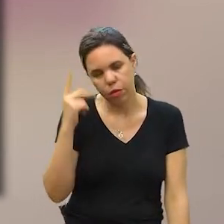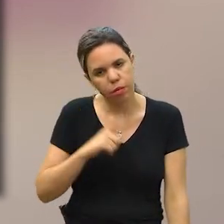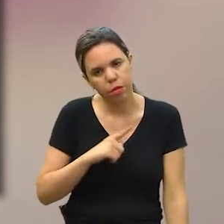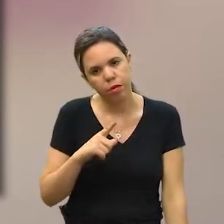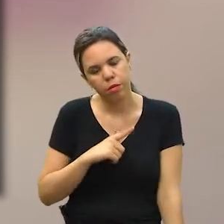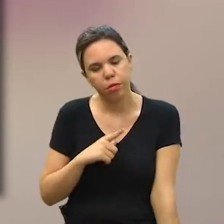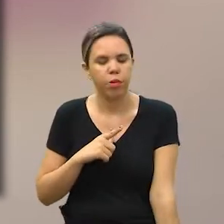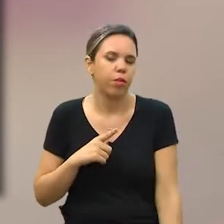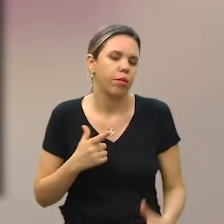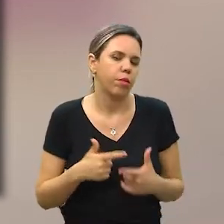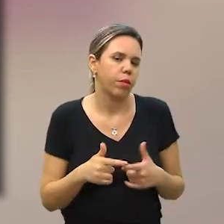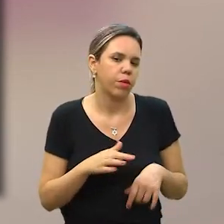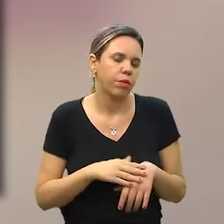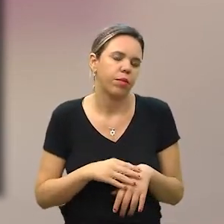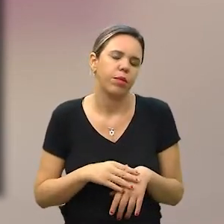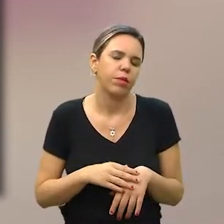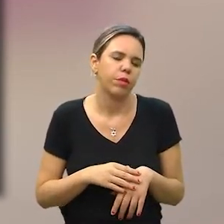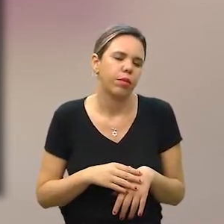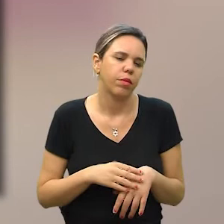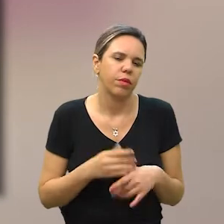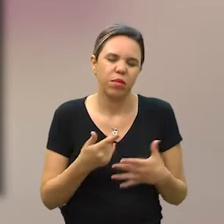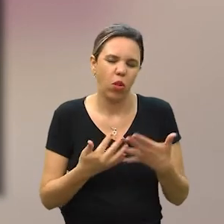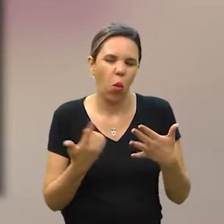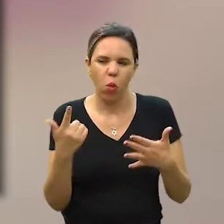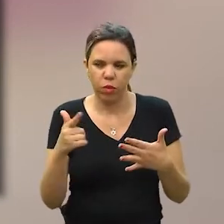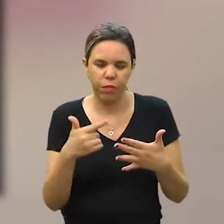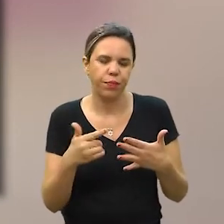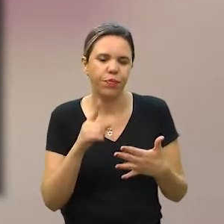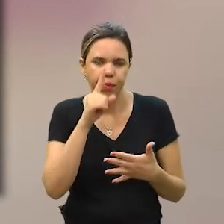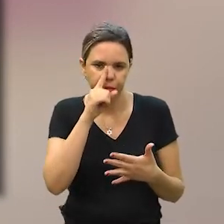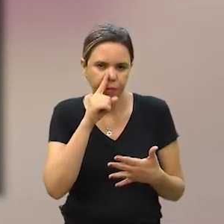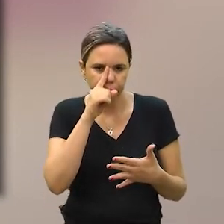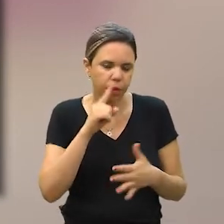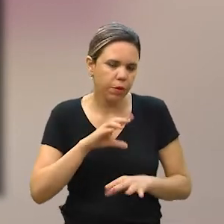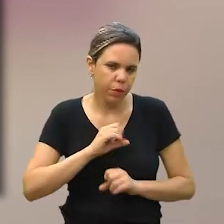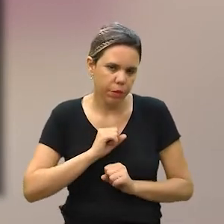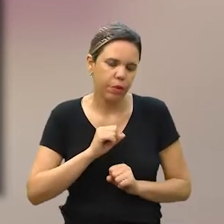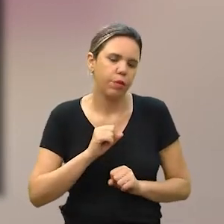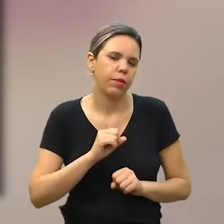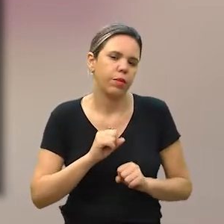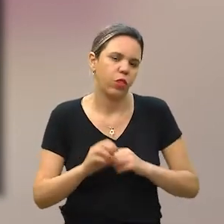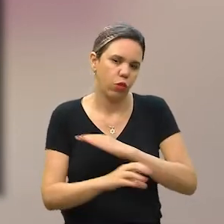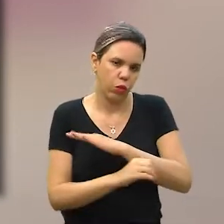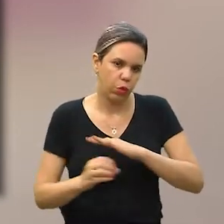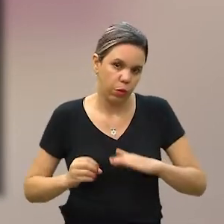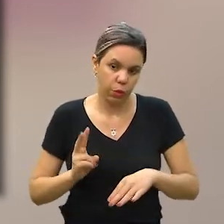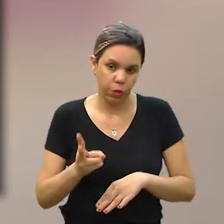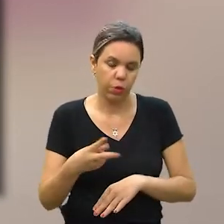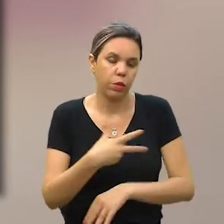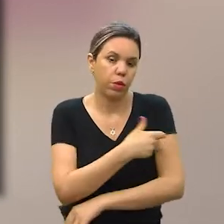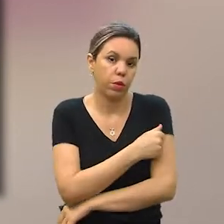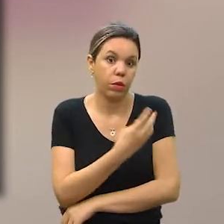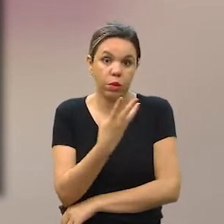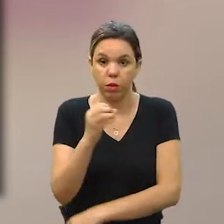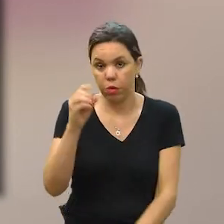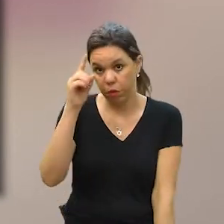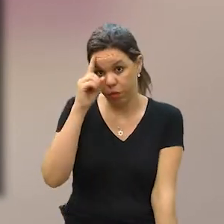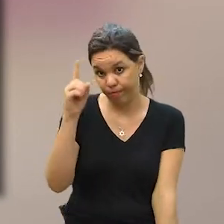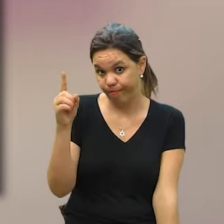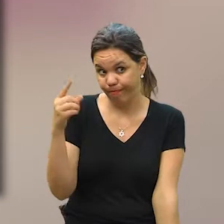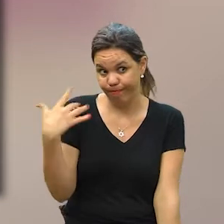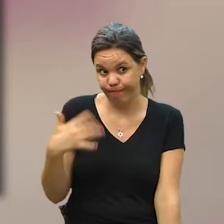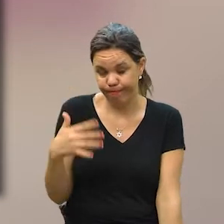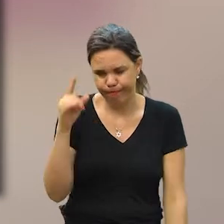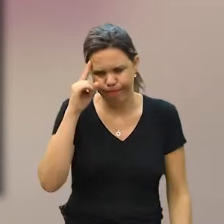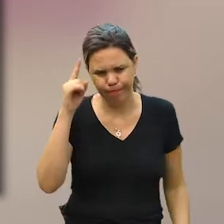que têm essa síndrome antifosfolípide, essas trombofilias de alto risco, você tem que manter a injeção por 40 dias,